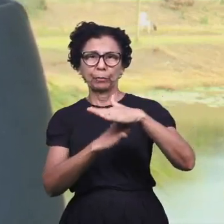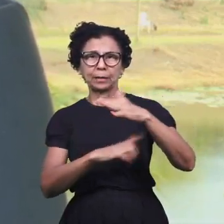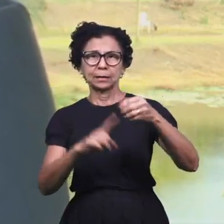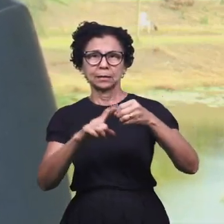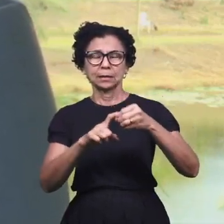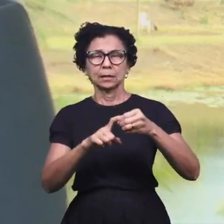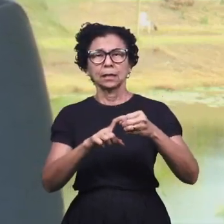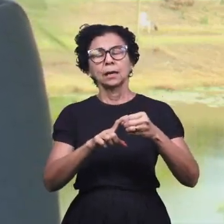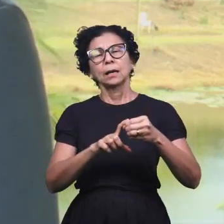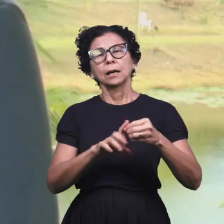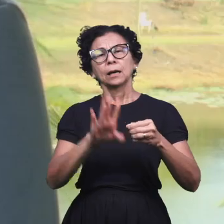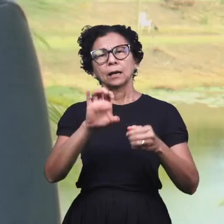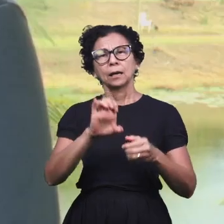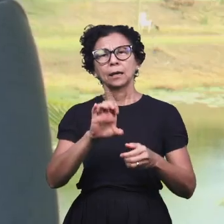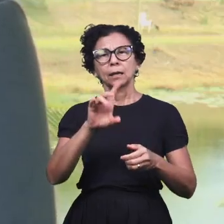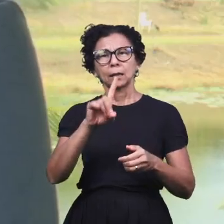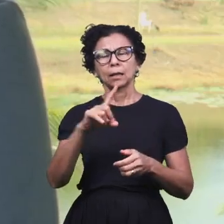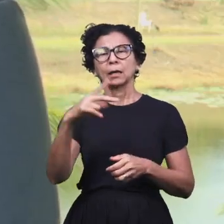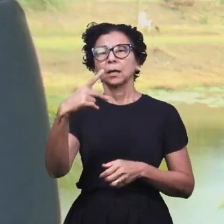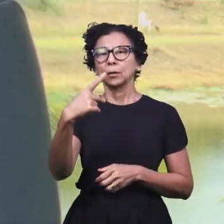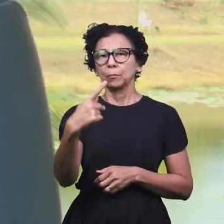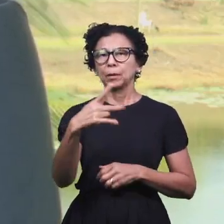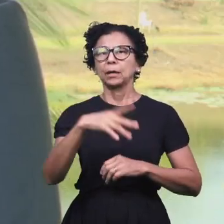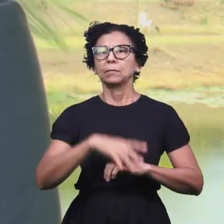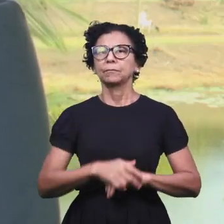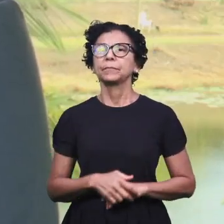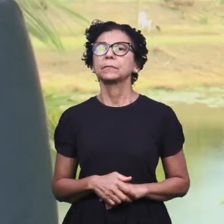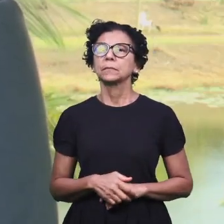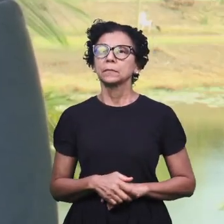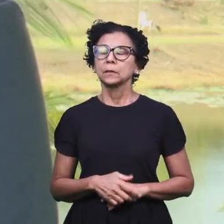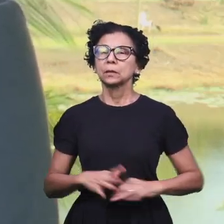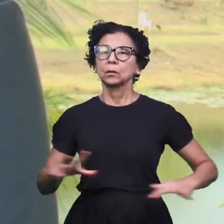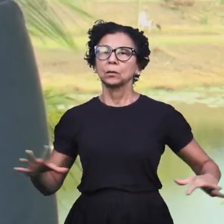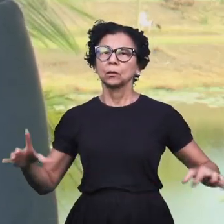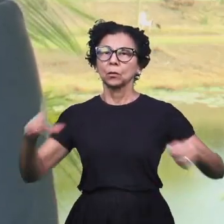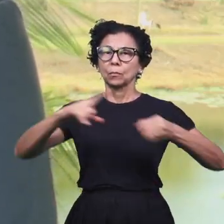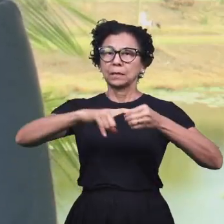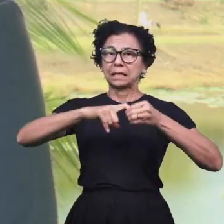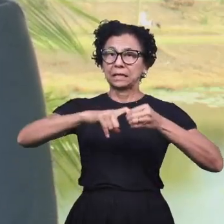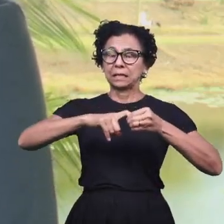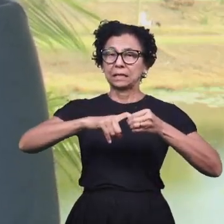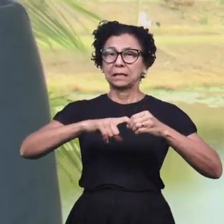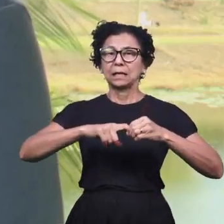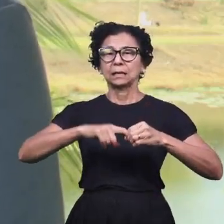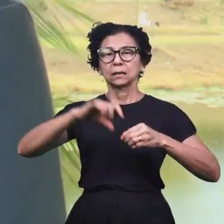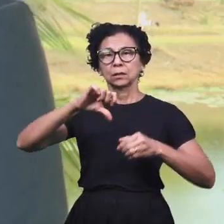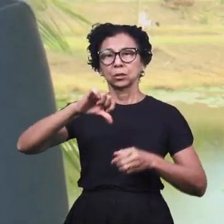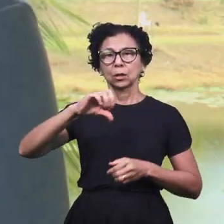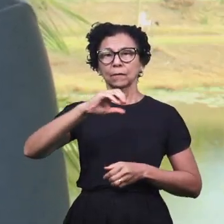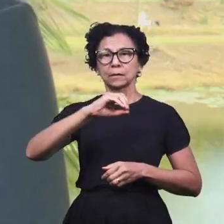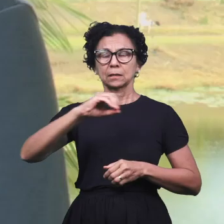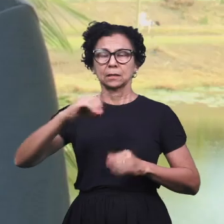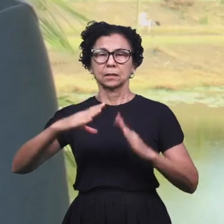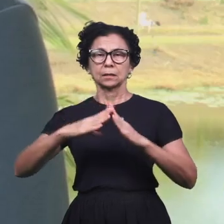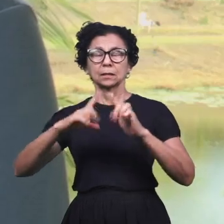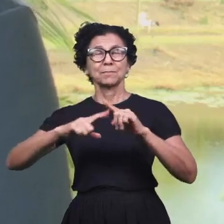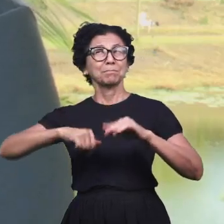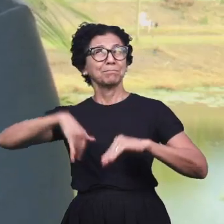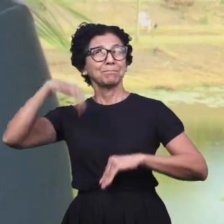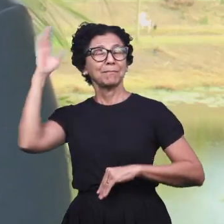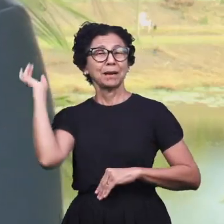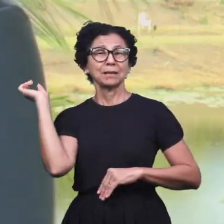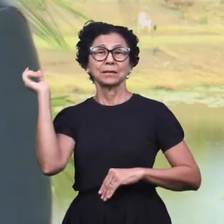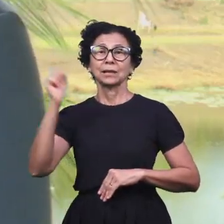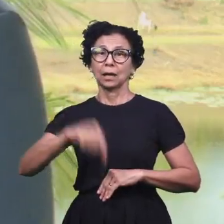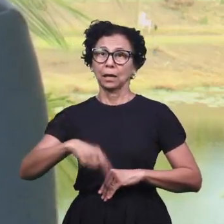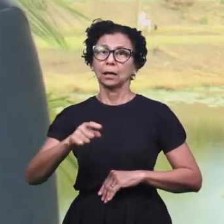temos, somente abastecidos por essa usina, mais de 900 igrejas que recebem um percentual de créditos,